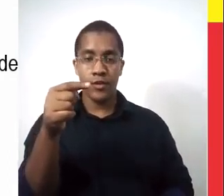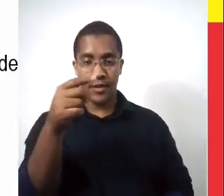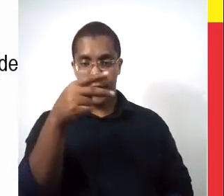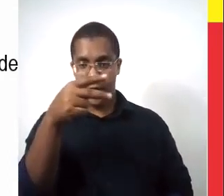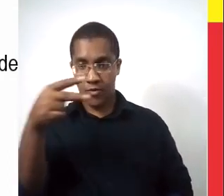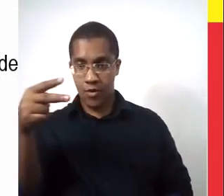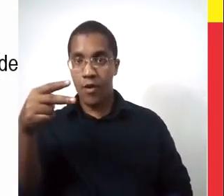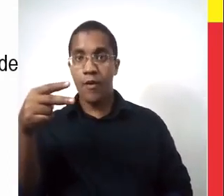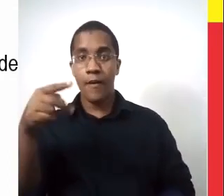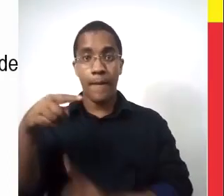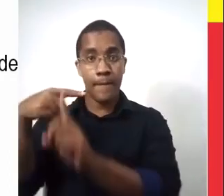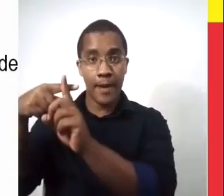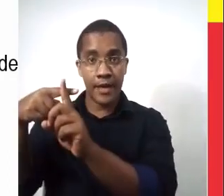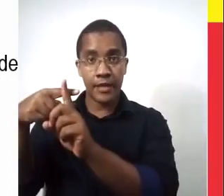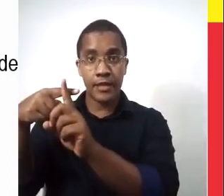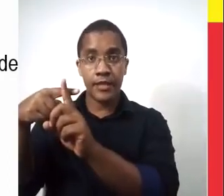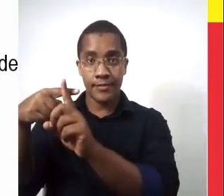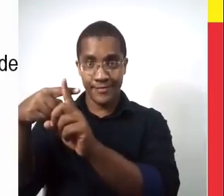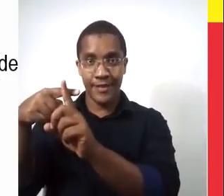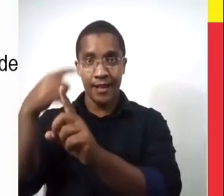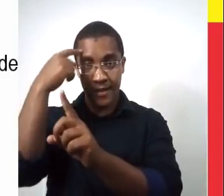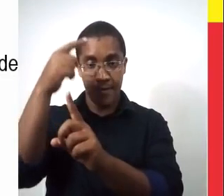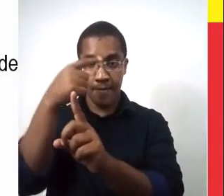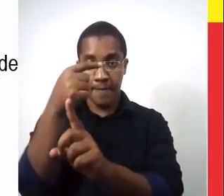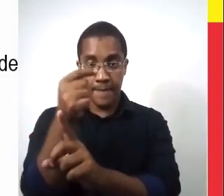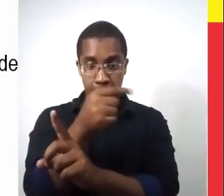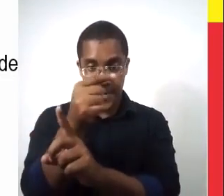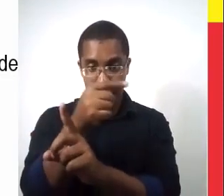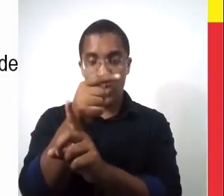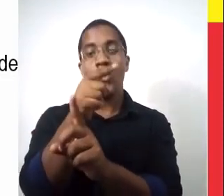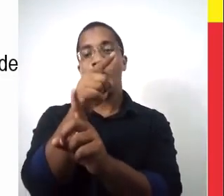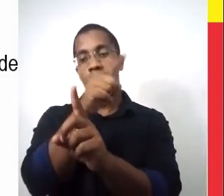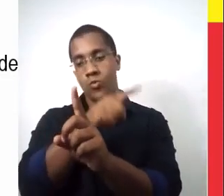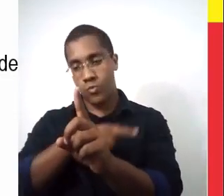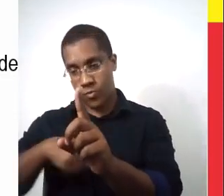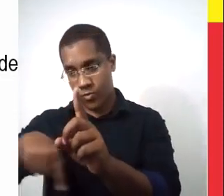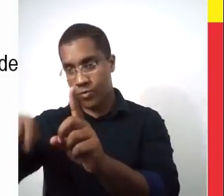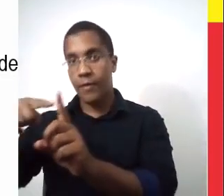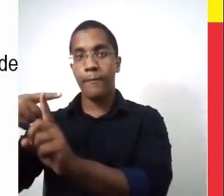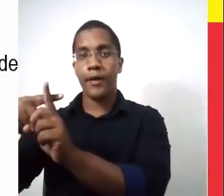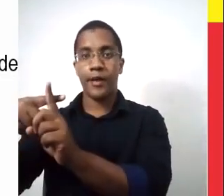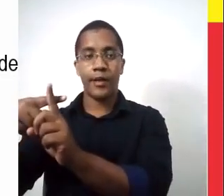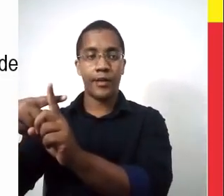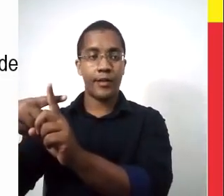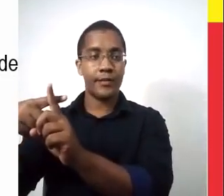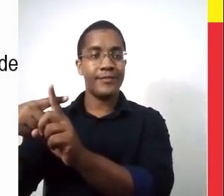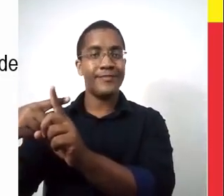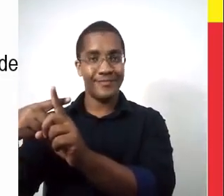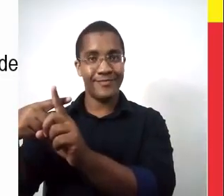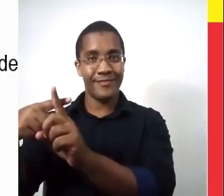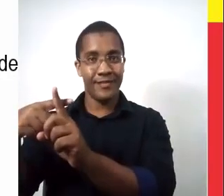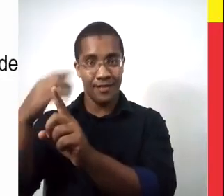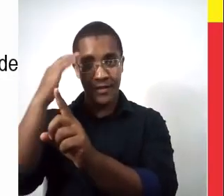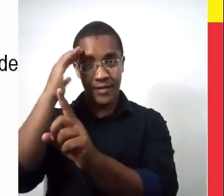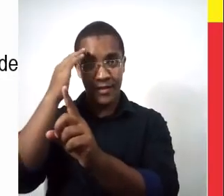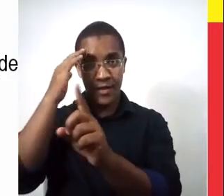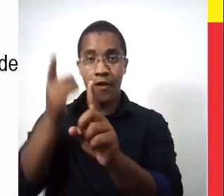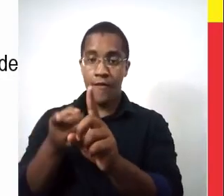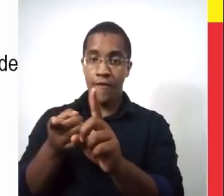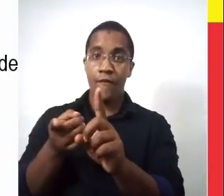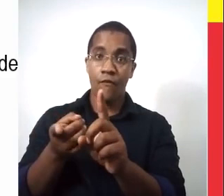a mais, aí ó, menos, quando eu passo mais. Certo? Então, ó, veja aí na